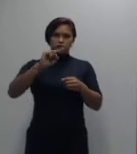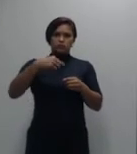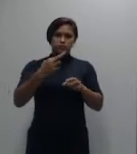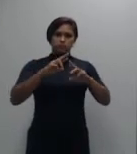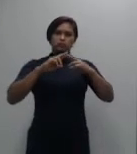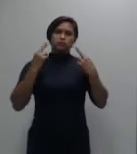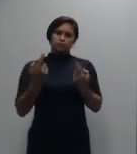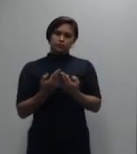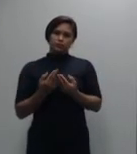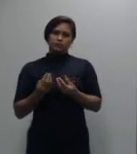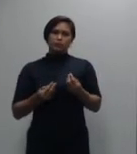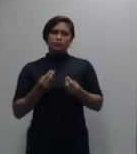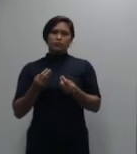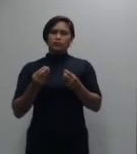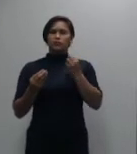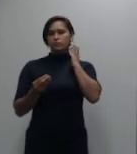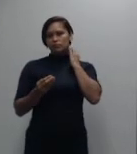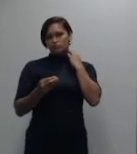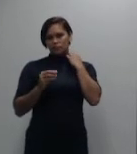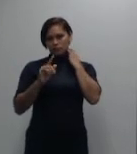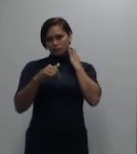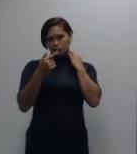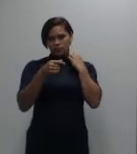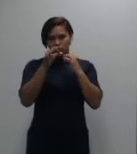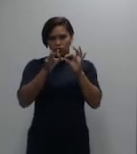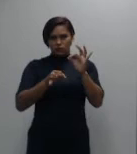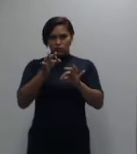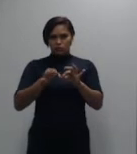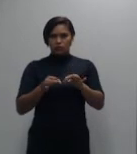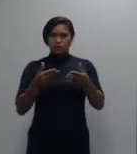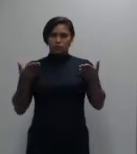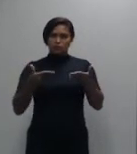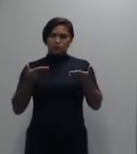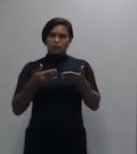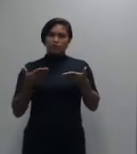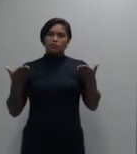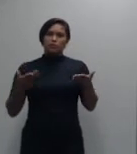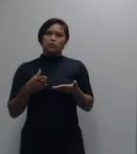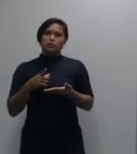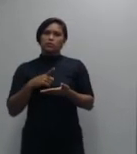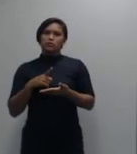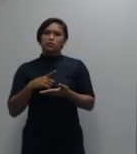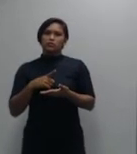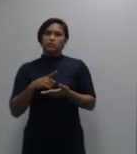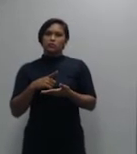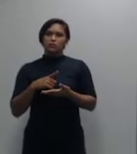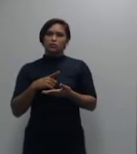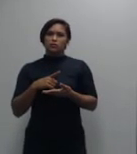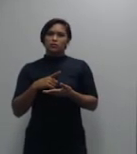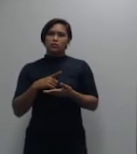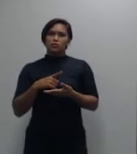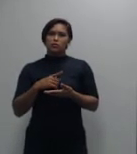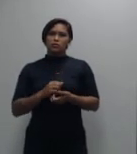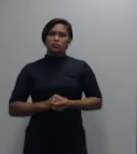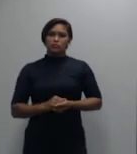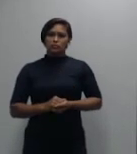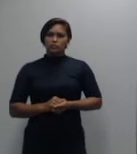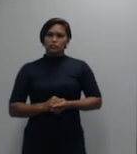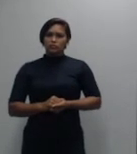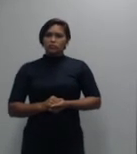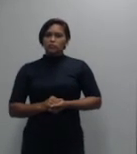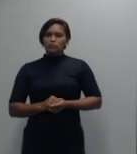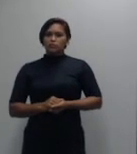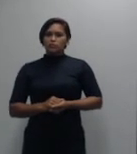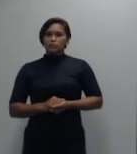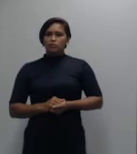ou se levamos a cabo o julgamento neste momento já que o sistema o advogado é